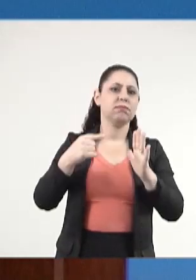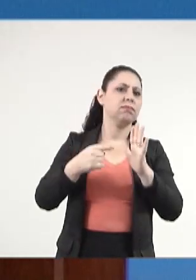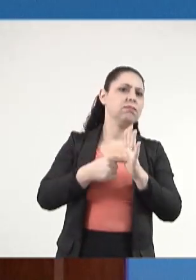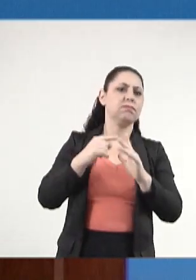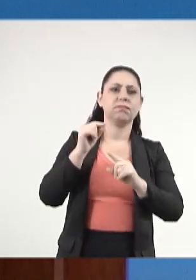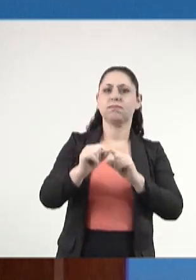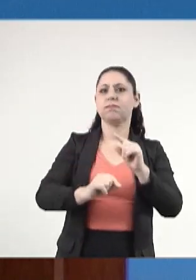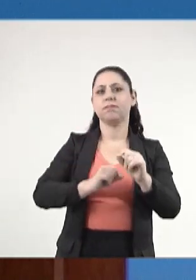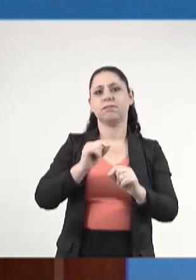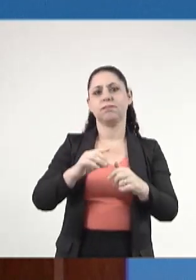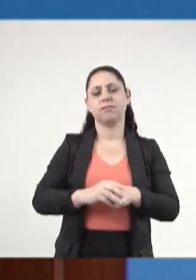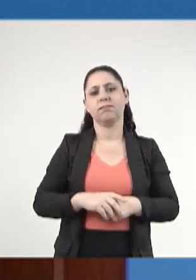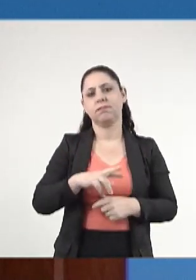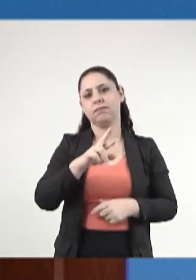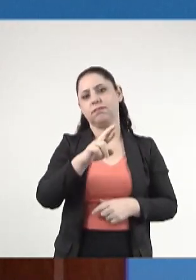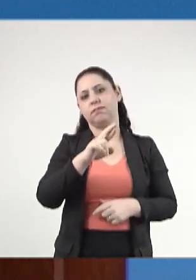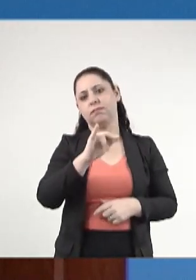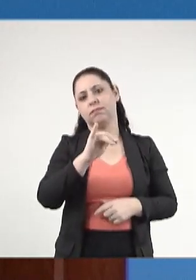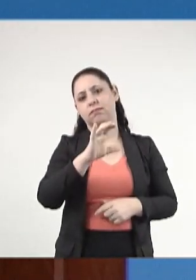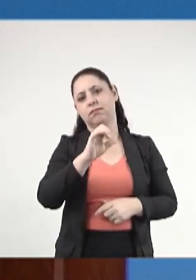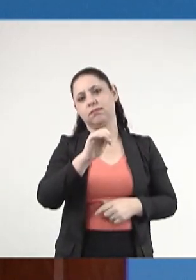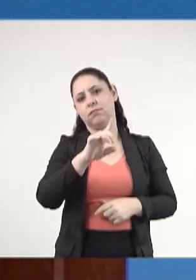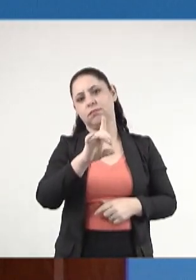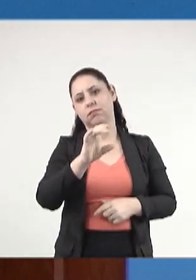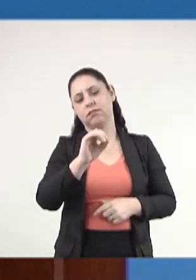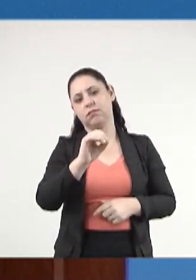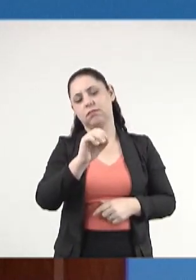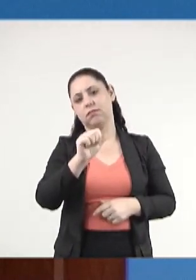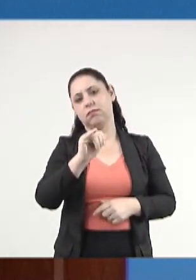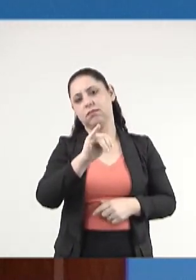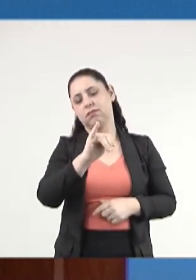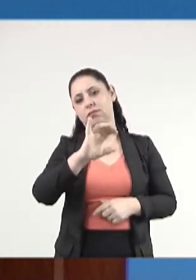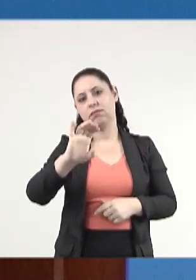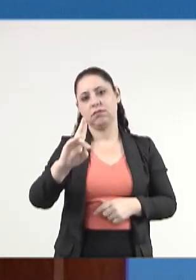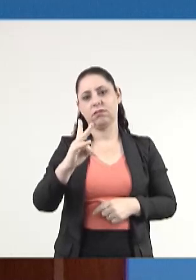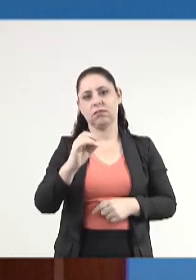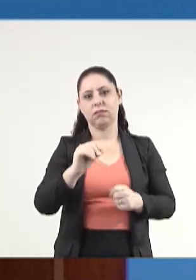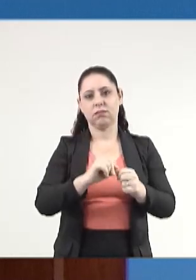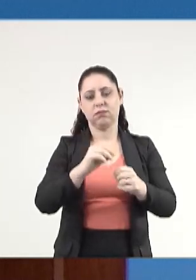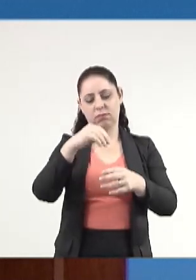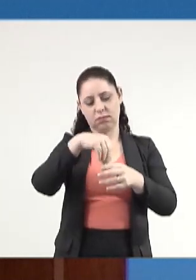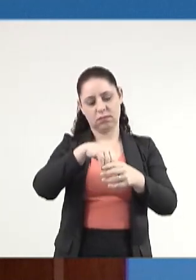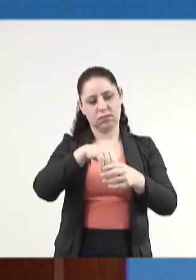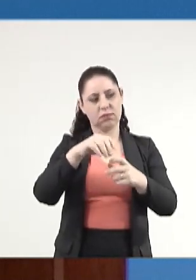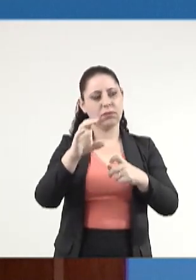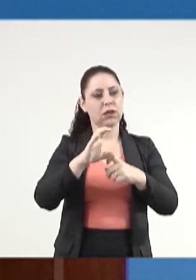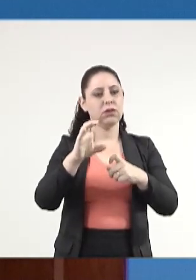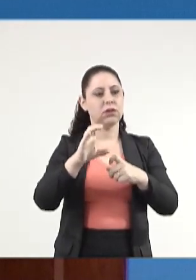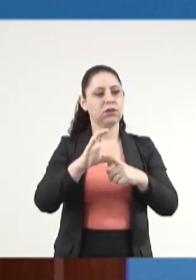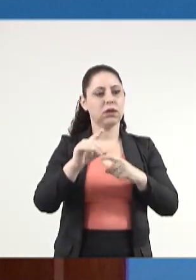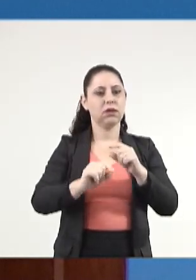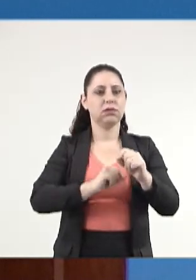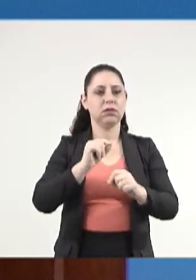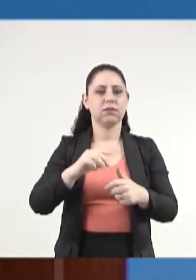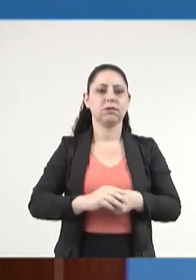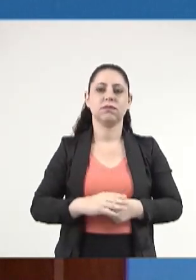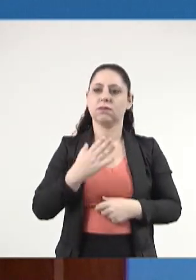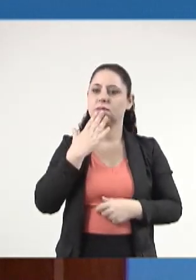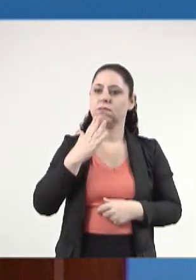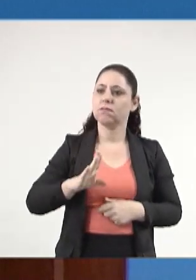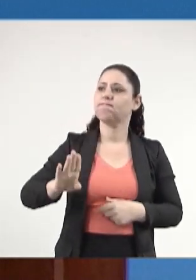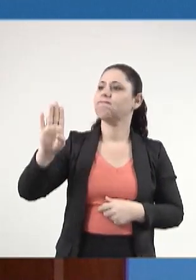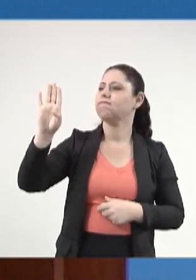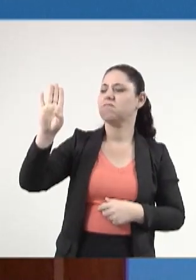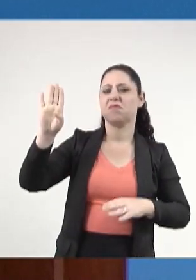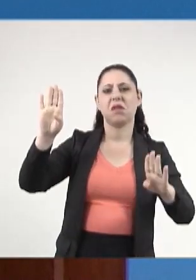que o senhor Ricardo Hayashi tem cometido dentro da CACEMES e fazer um alerta para o candidato do PSDB,